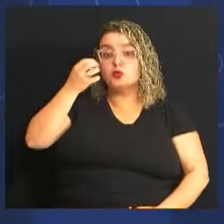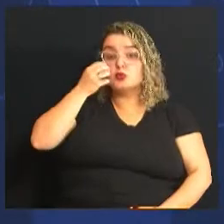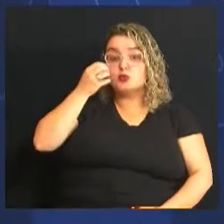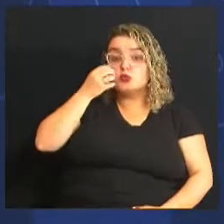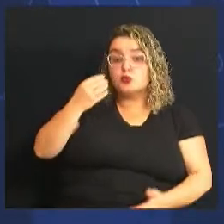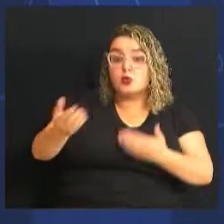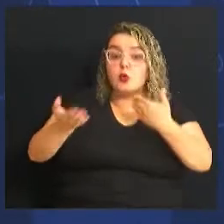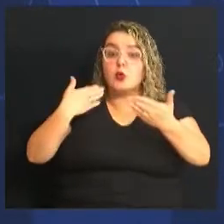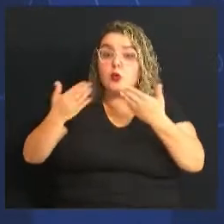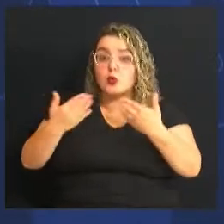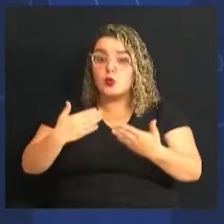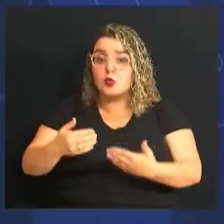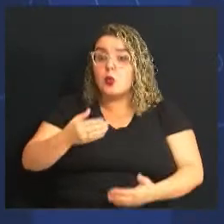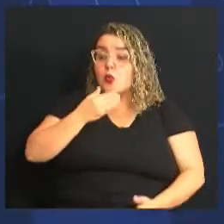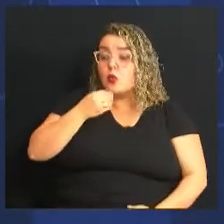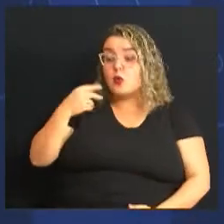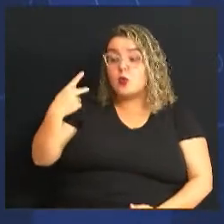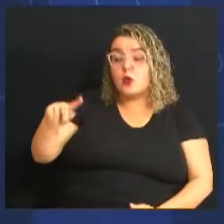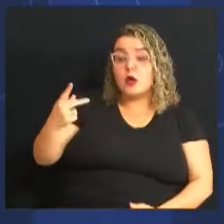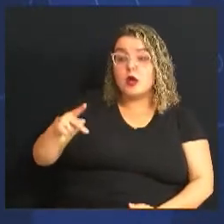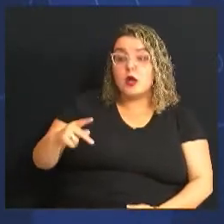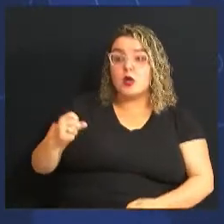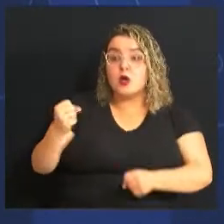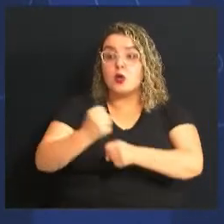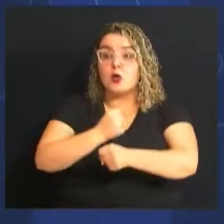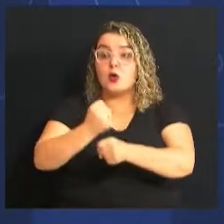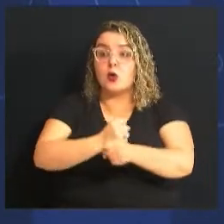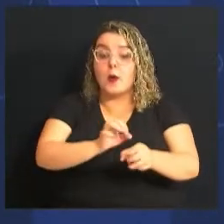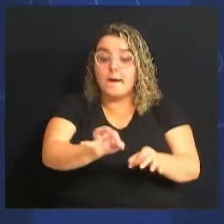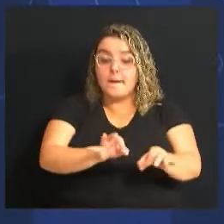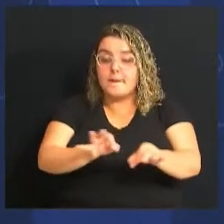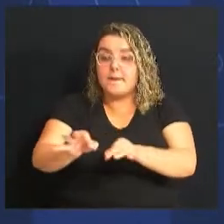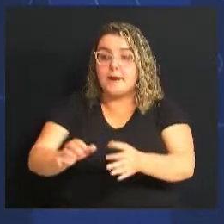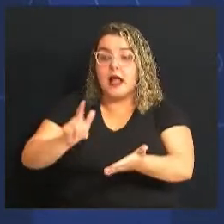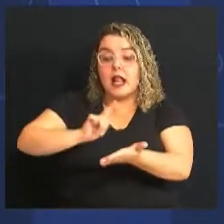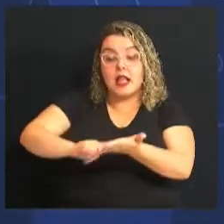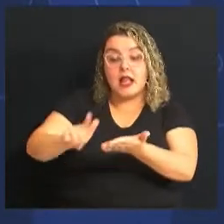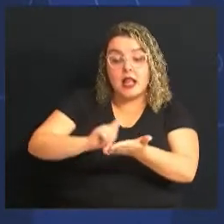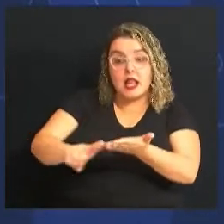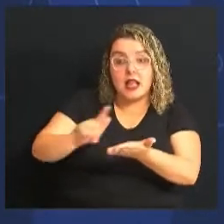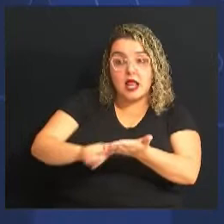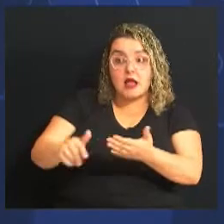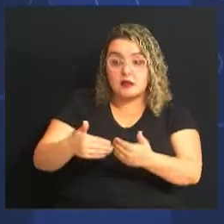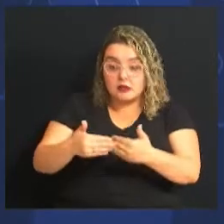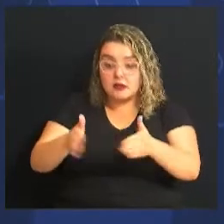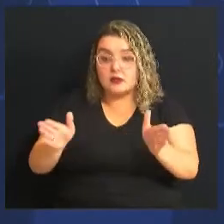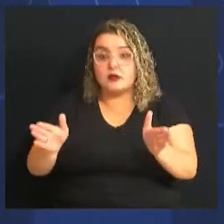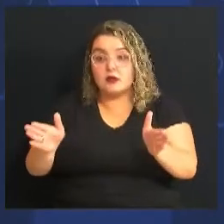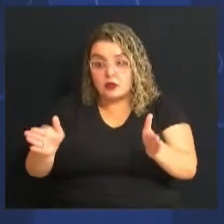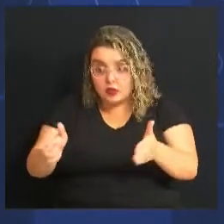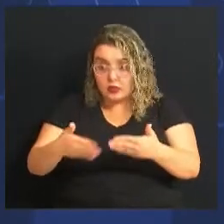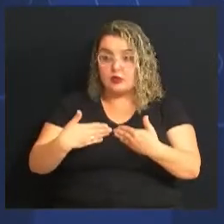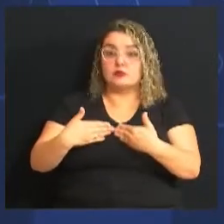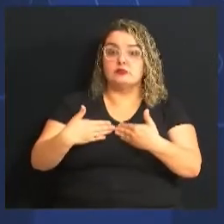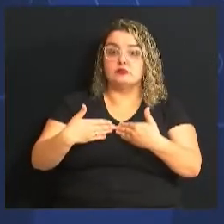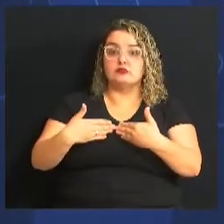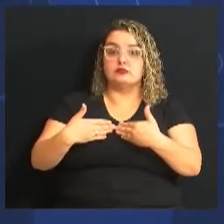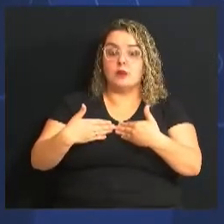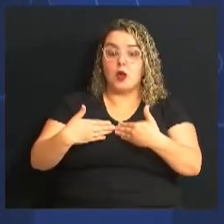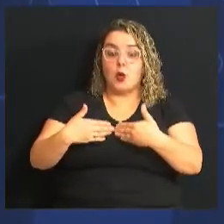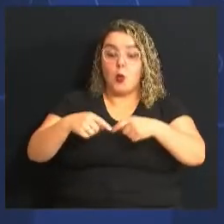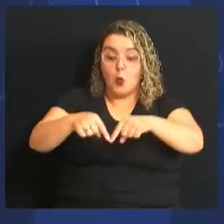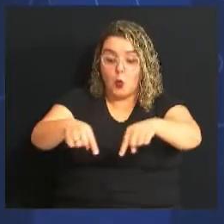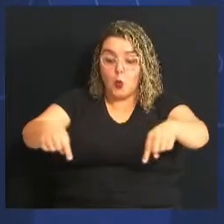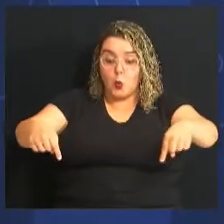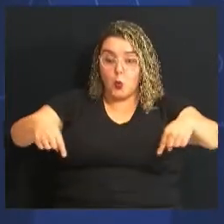conversar com ele, que constrói, prepara, limpa, abre e fecha sepulturas. Então,